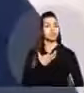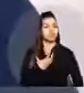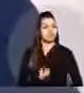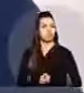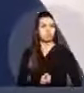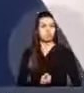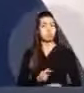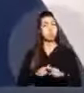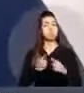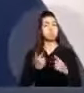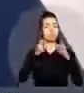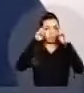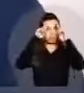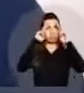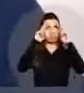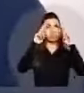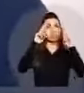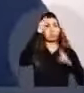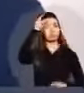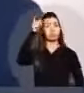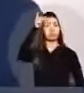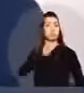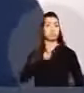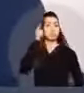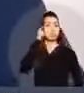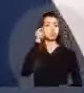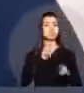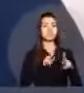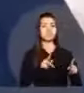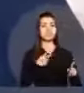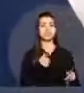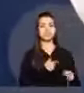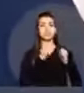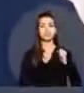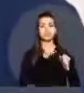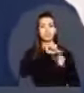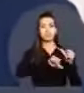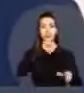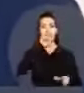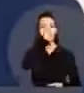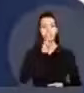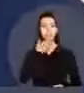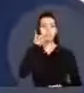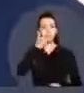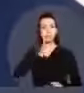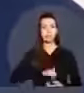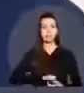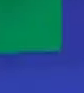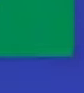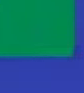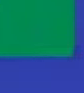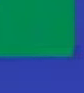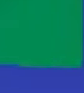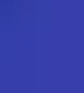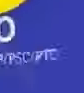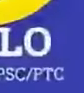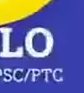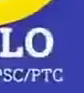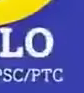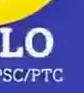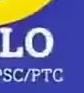com indignação mas com respeito por quem pensa diferente podemos mudar o Brasil para melhor